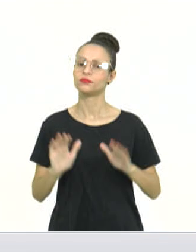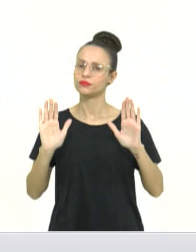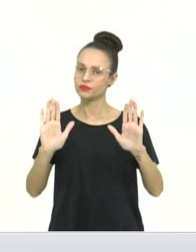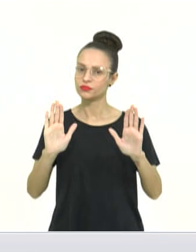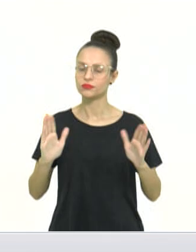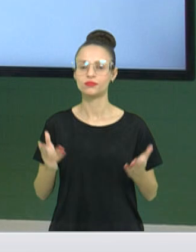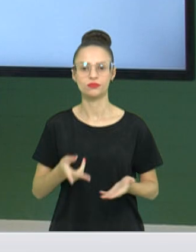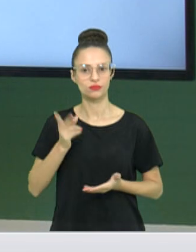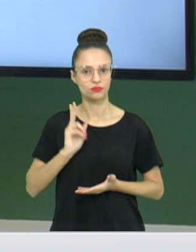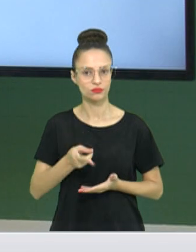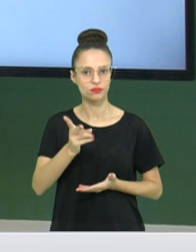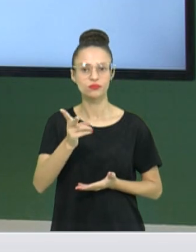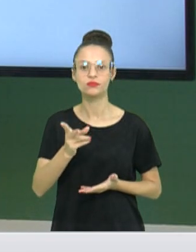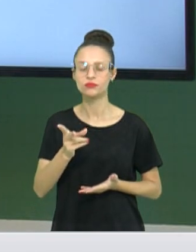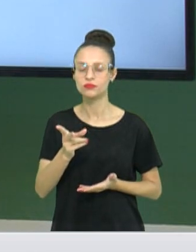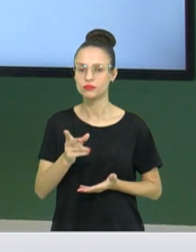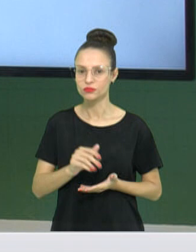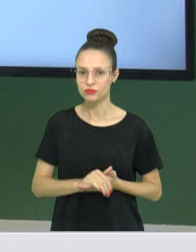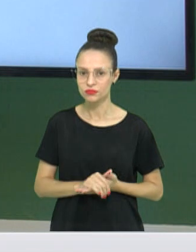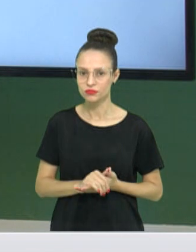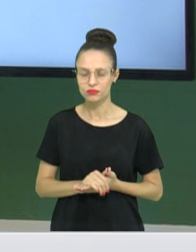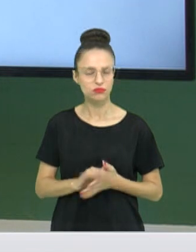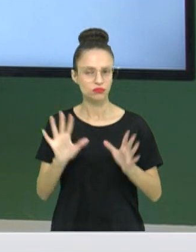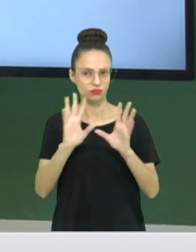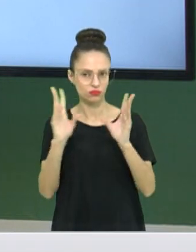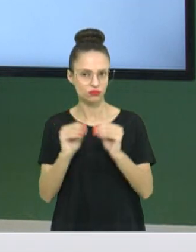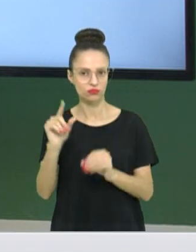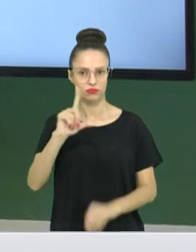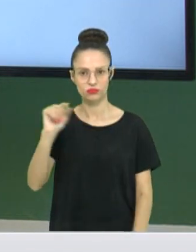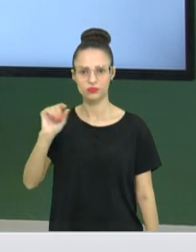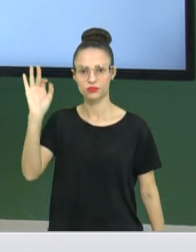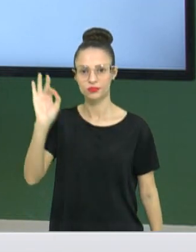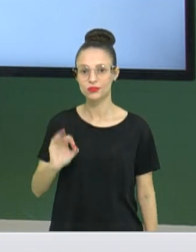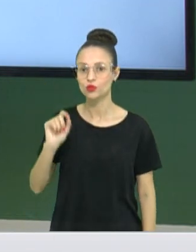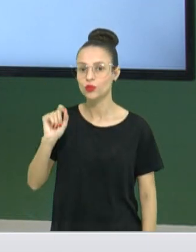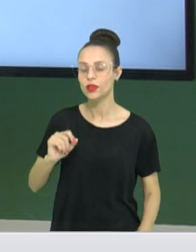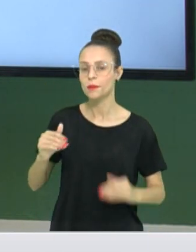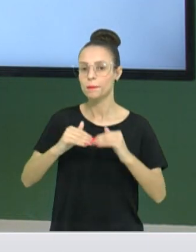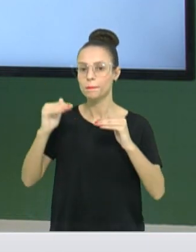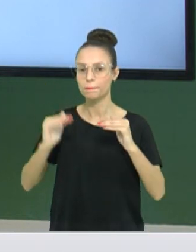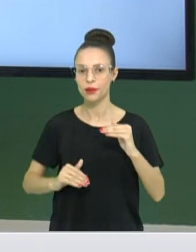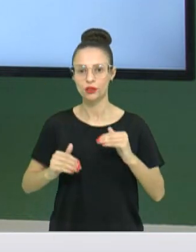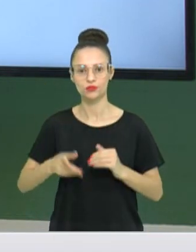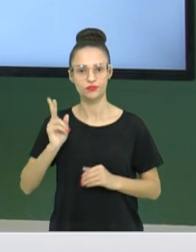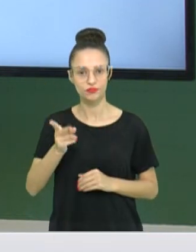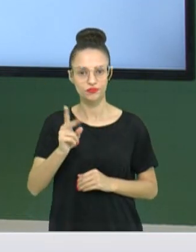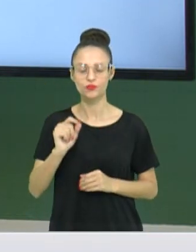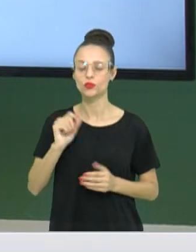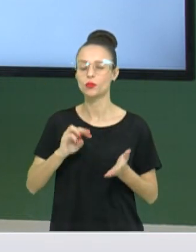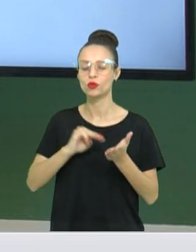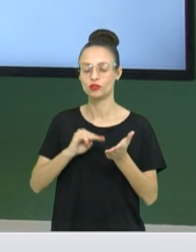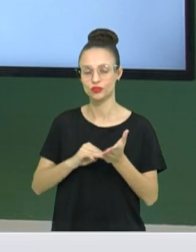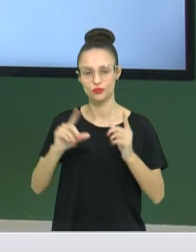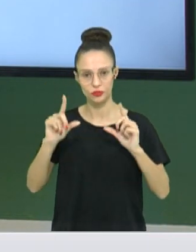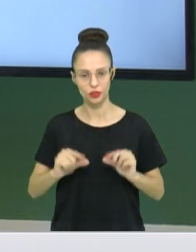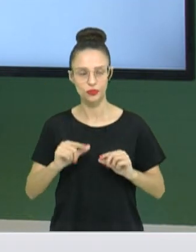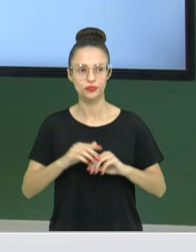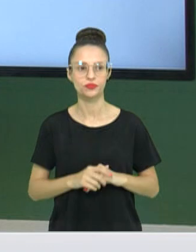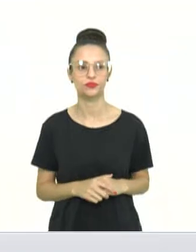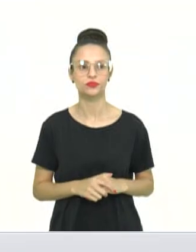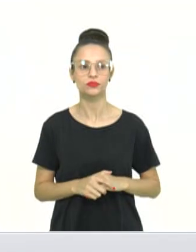Agora, continuando, professora, mas não fechou 100%. O que são menos frequentes, causas menos